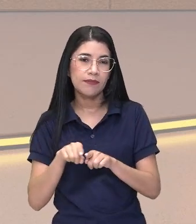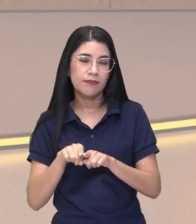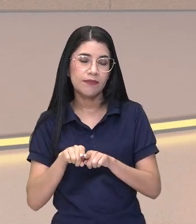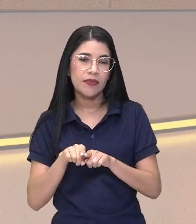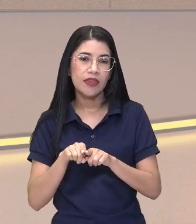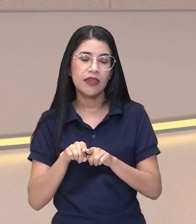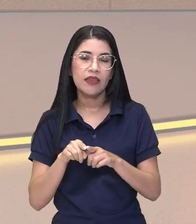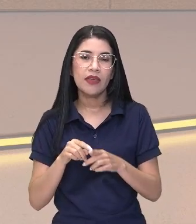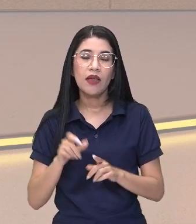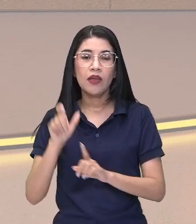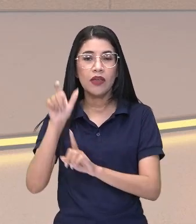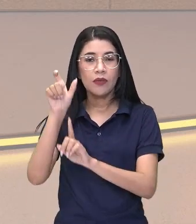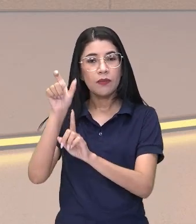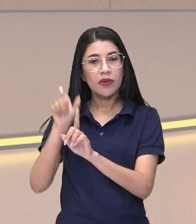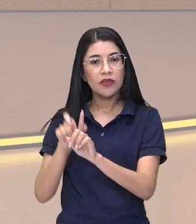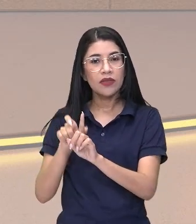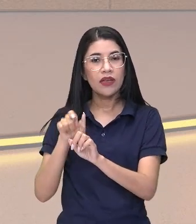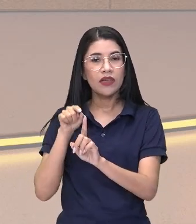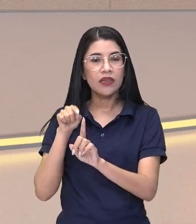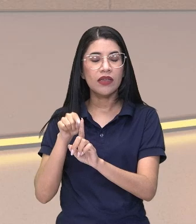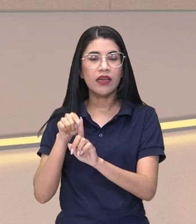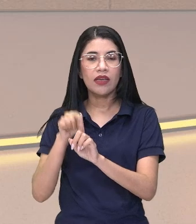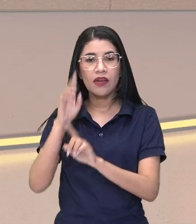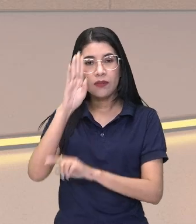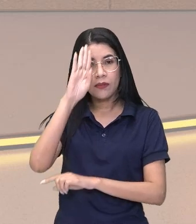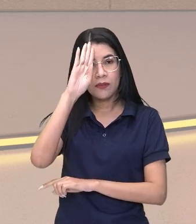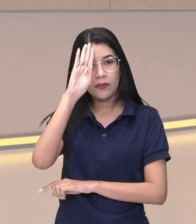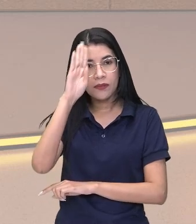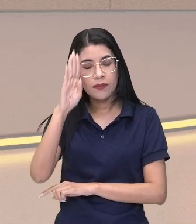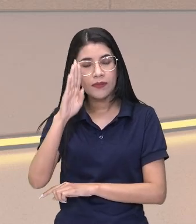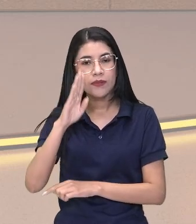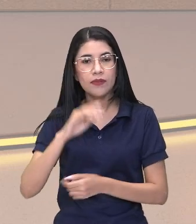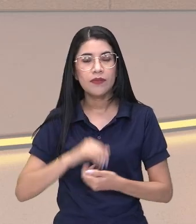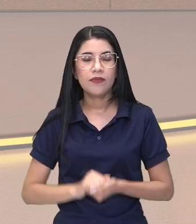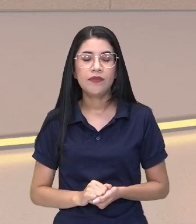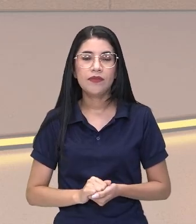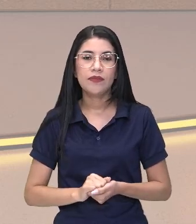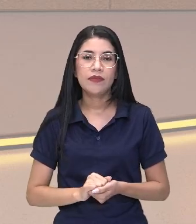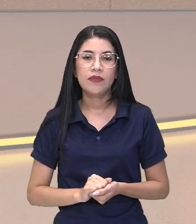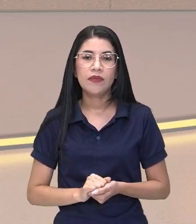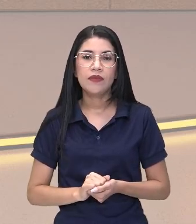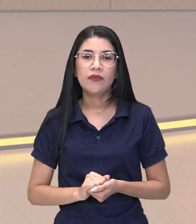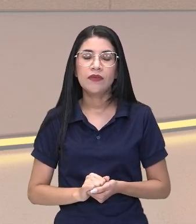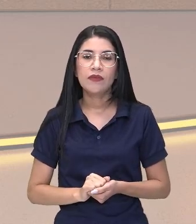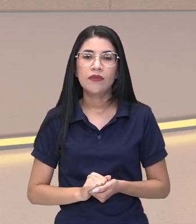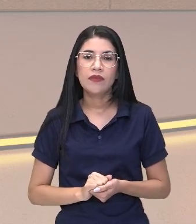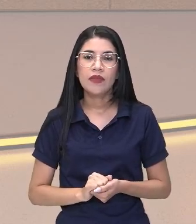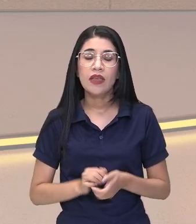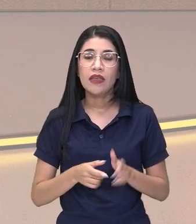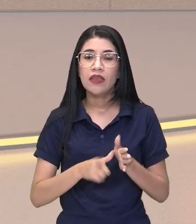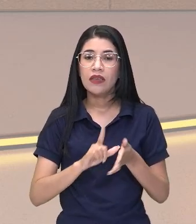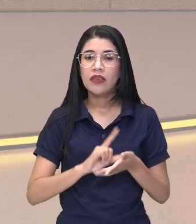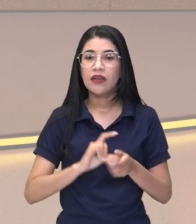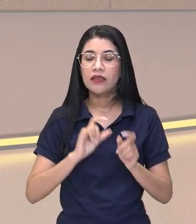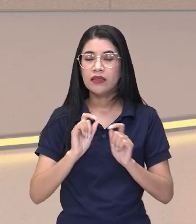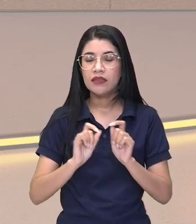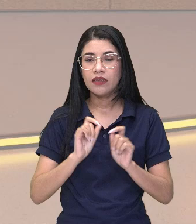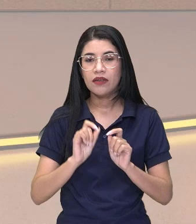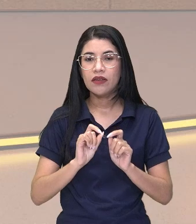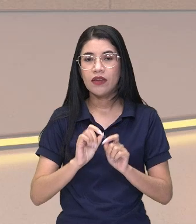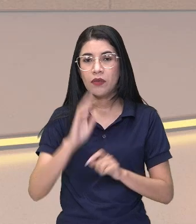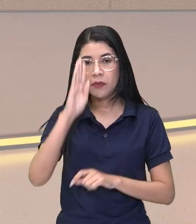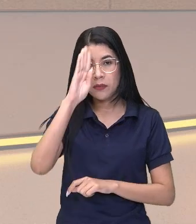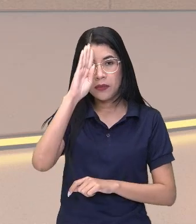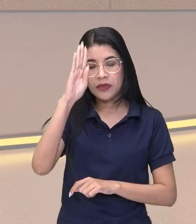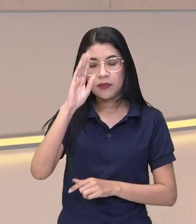este homem no centro. Como se fosse, então, ali o centro, então, deste universo, que antes era domínio apenas, então,